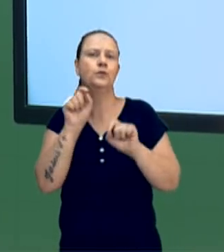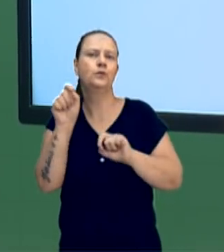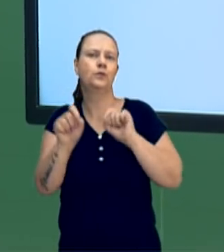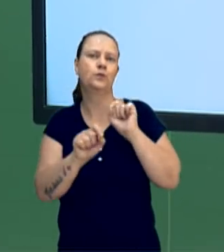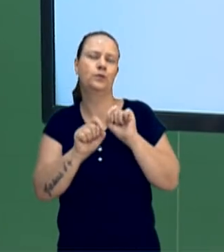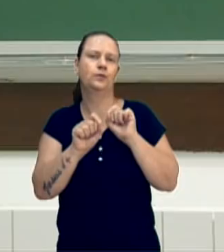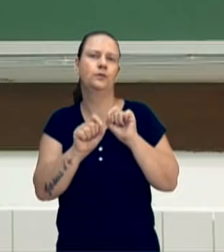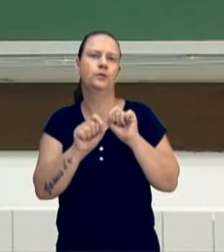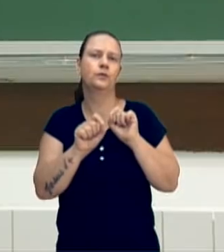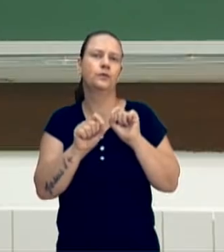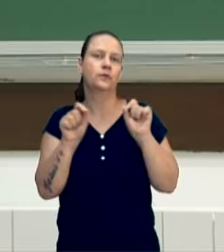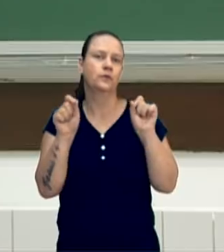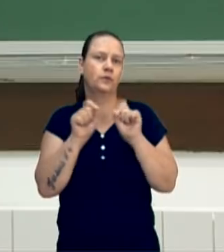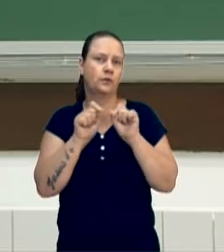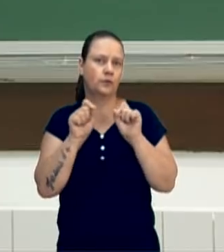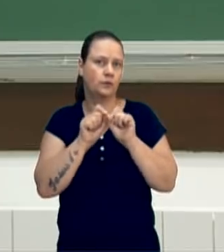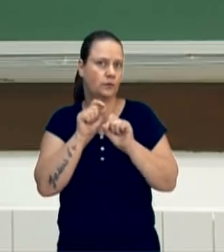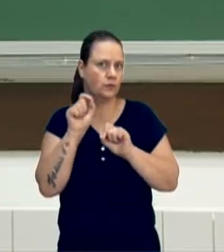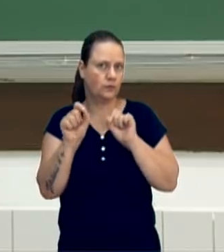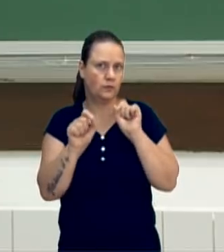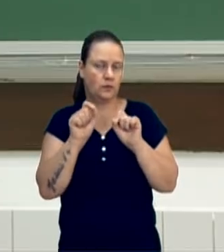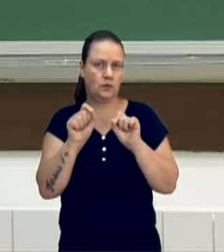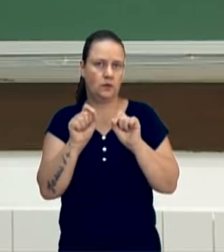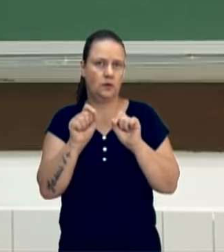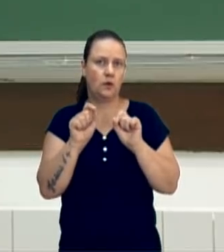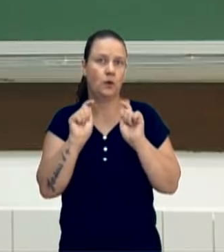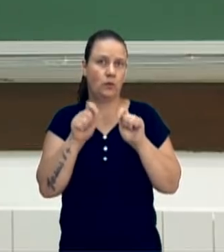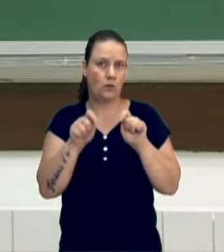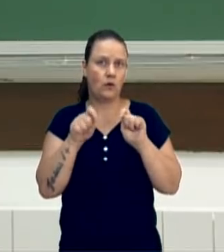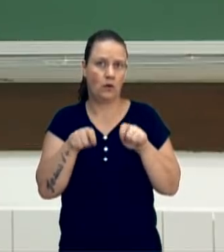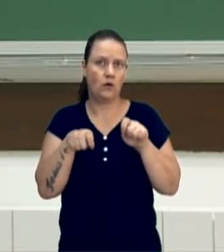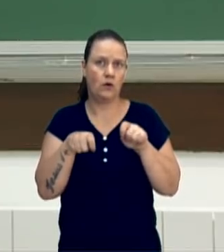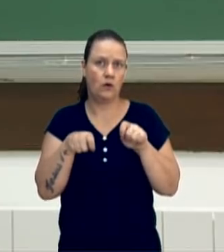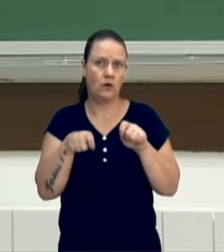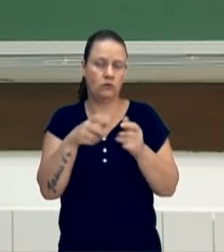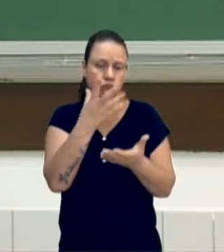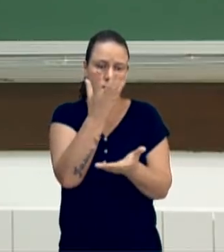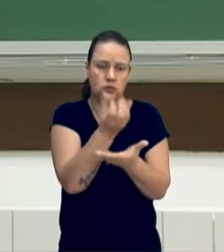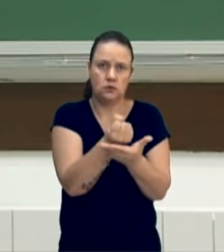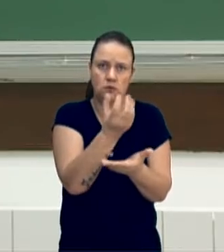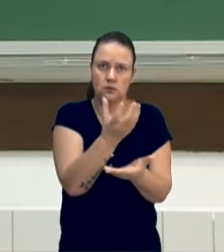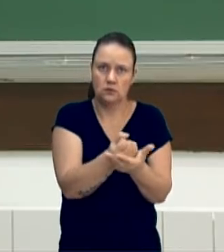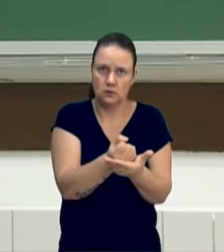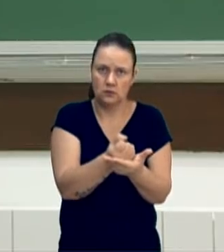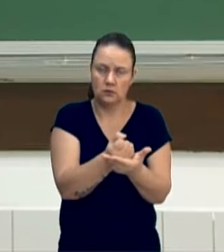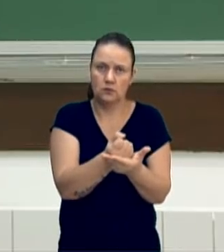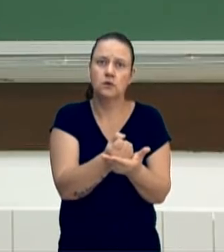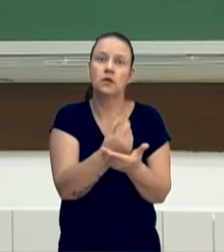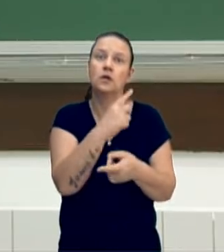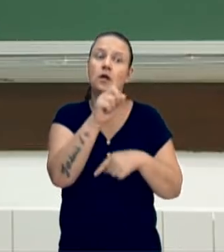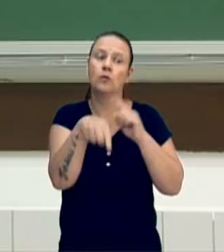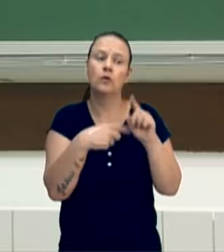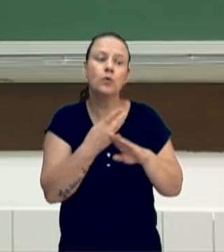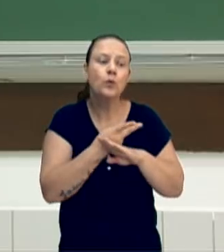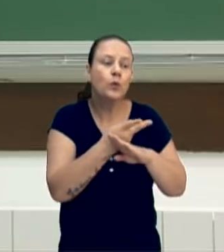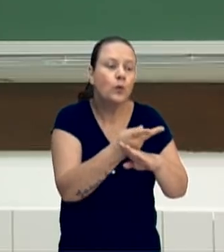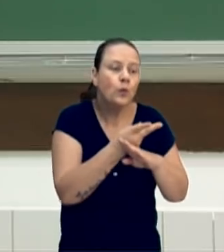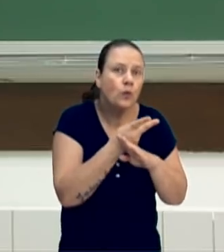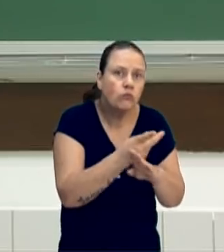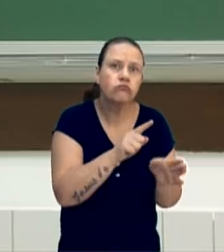de texto, ela vai estar lá no aplicativo, depois vocês vão